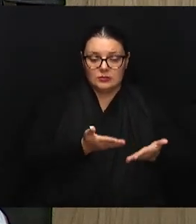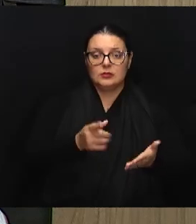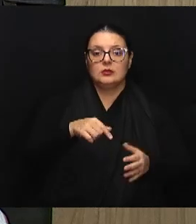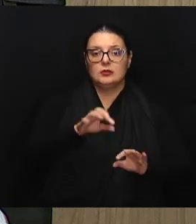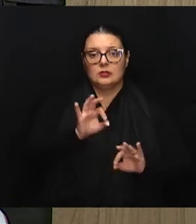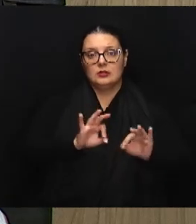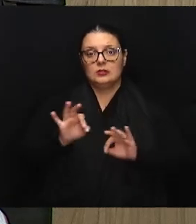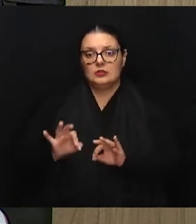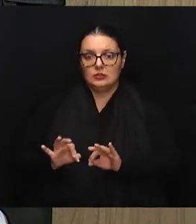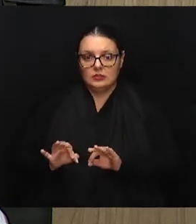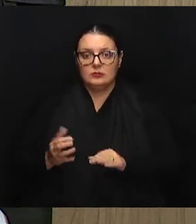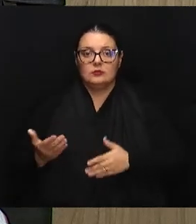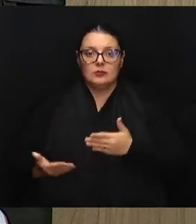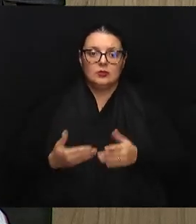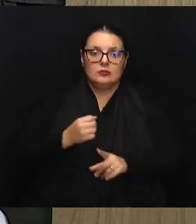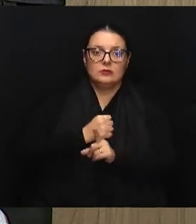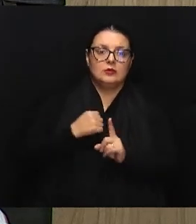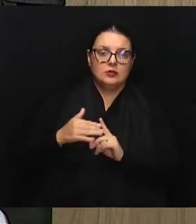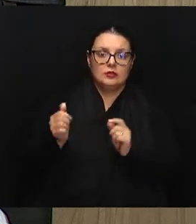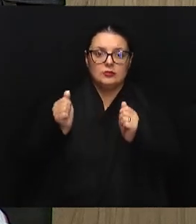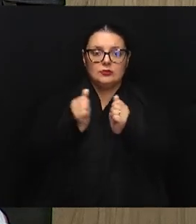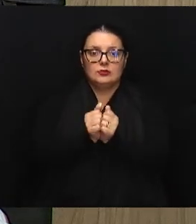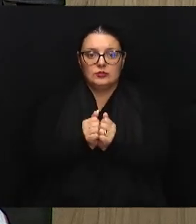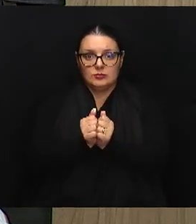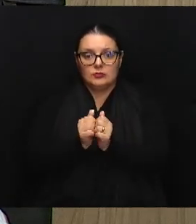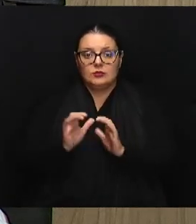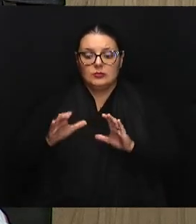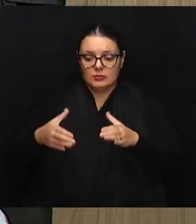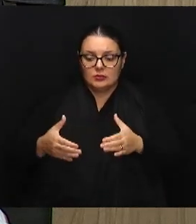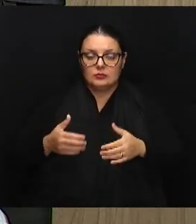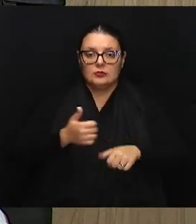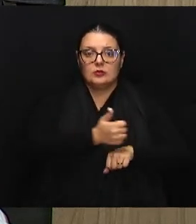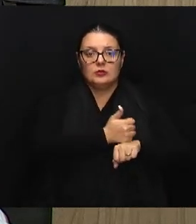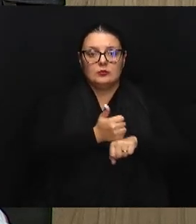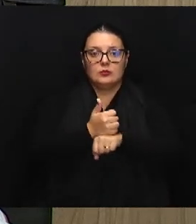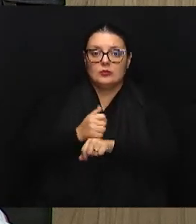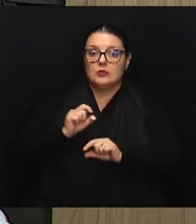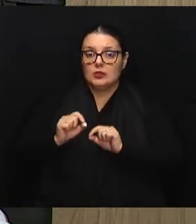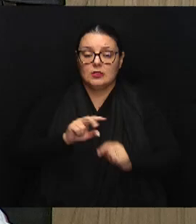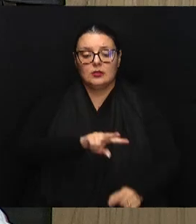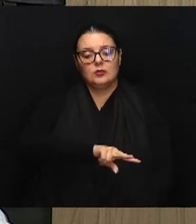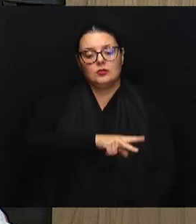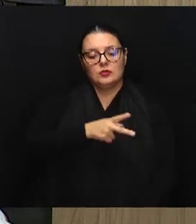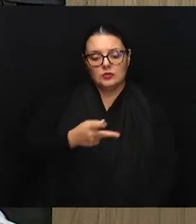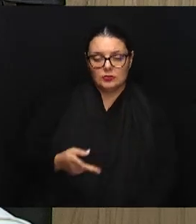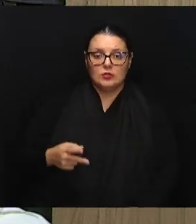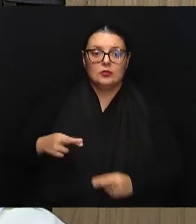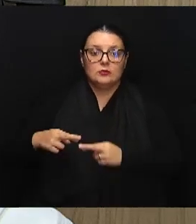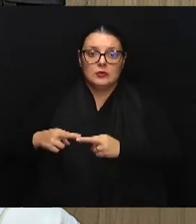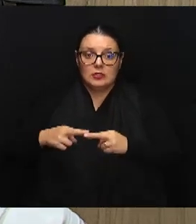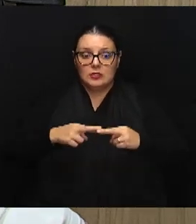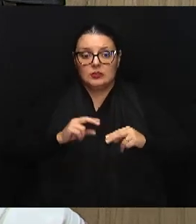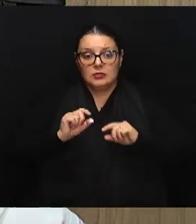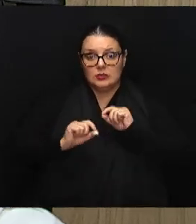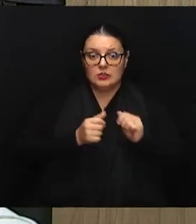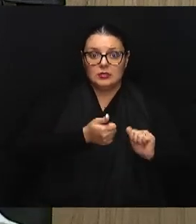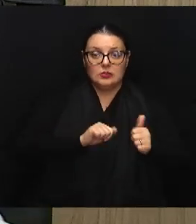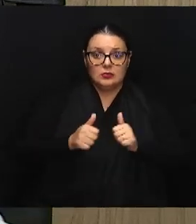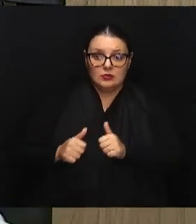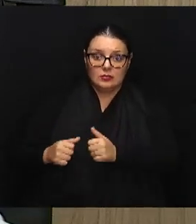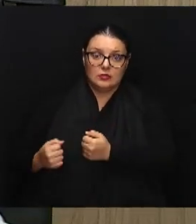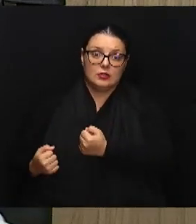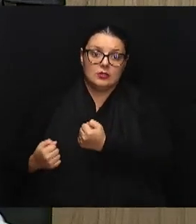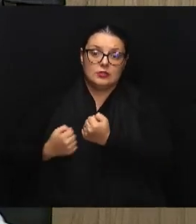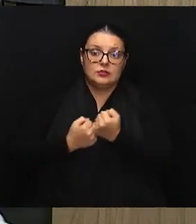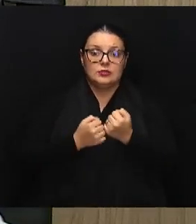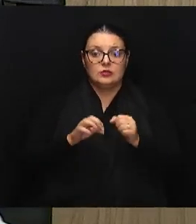é organizado pelo serviço social em conjunto com a equipe multiprofissional. Mas quem faz a transição para a rede, quem avalia a rede de